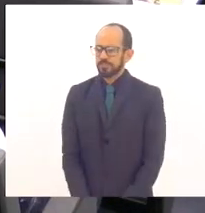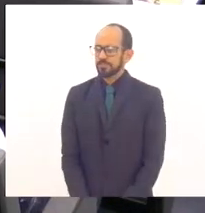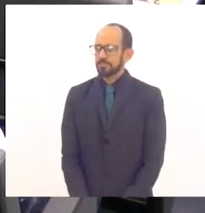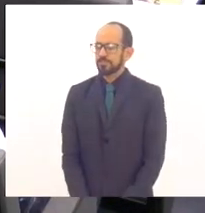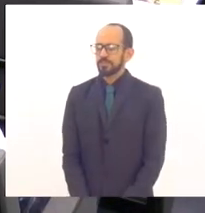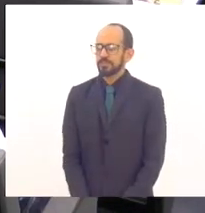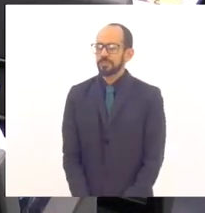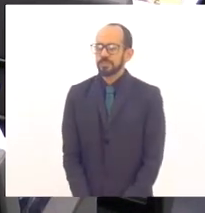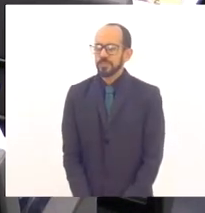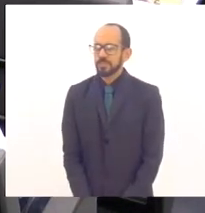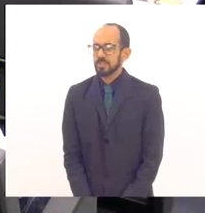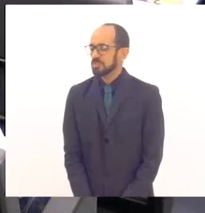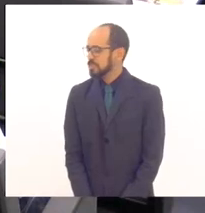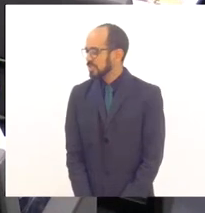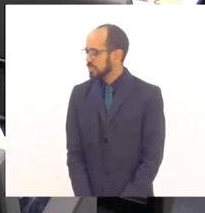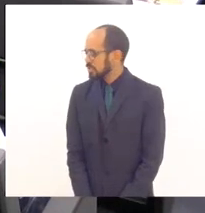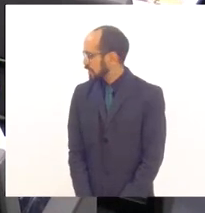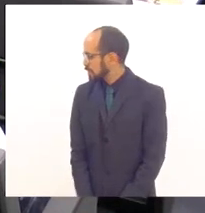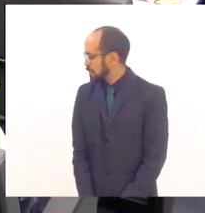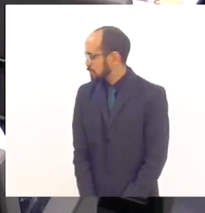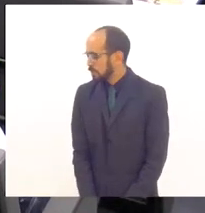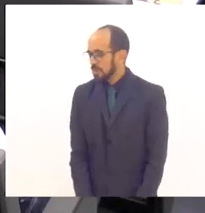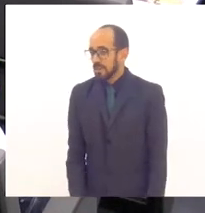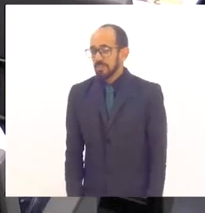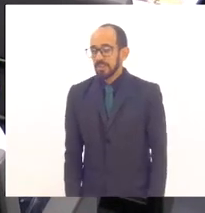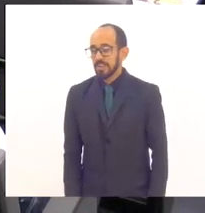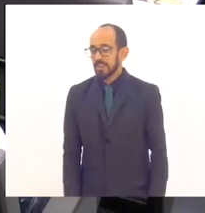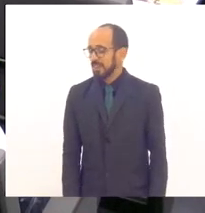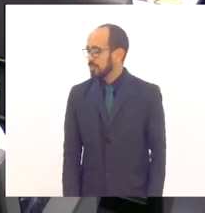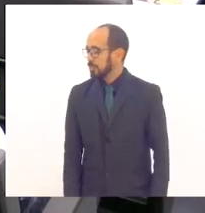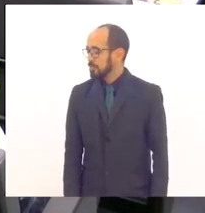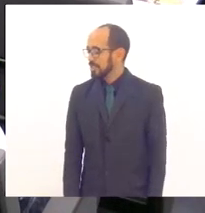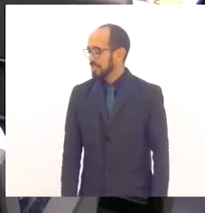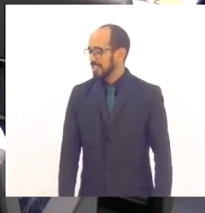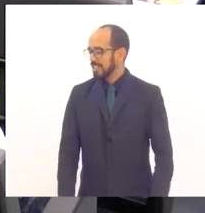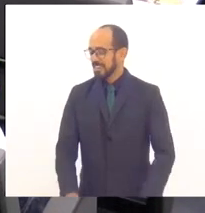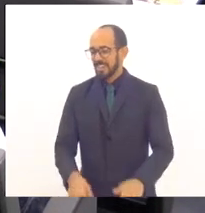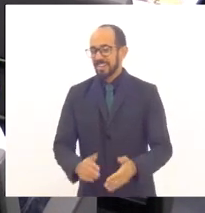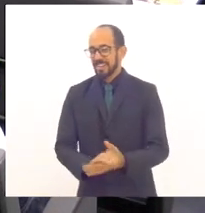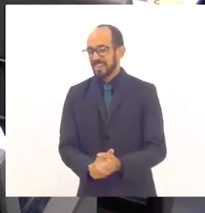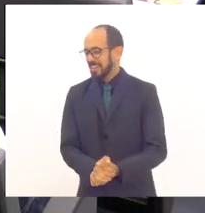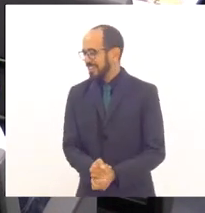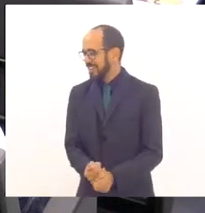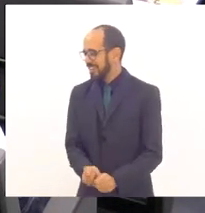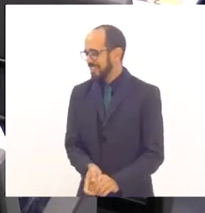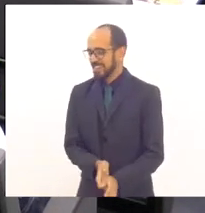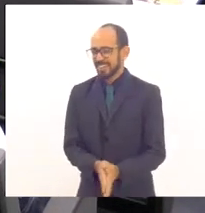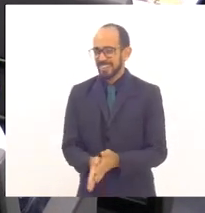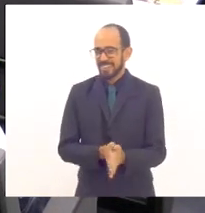Obrigada. Alô? Tá bom. Tá bom? Estou bem tranquila, né?